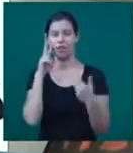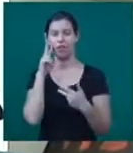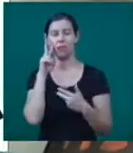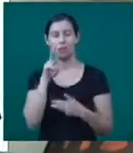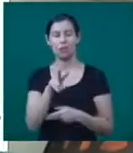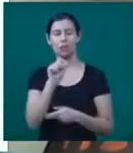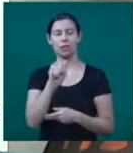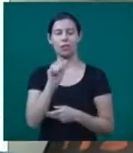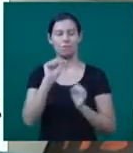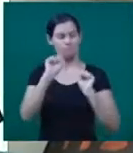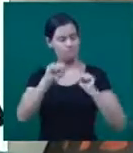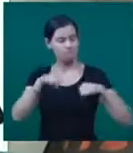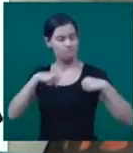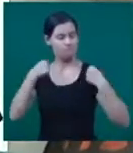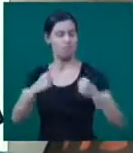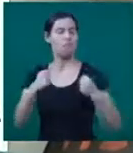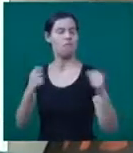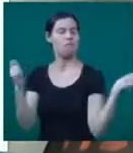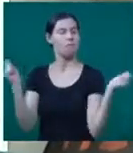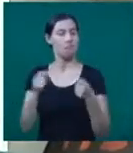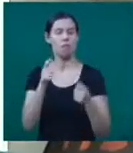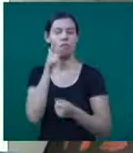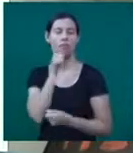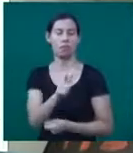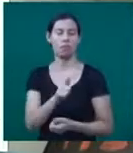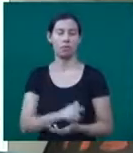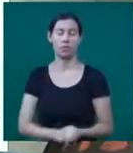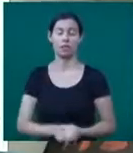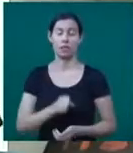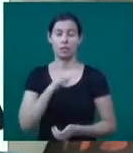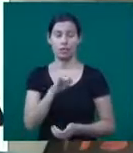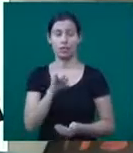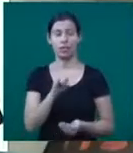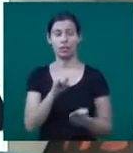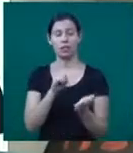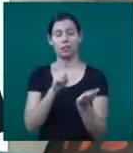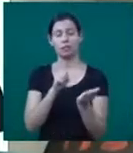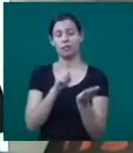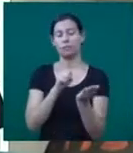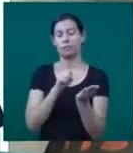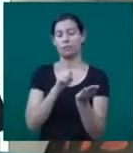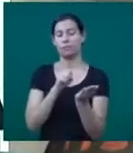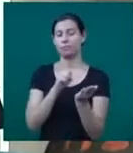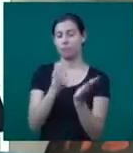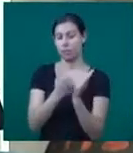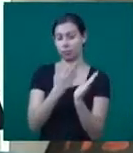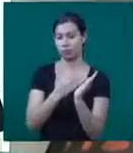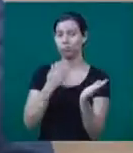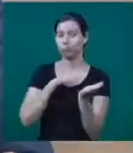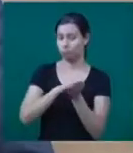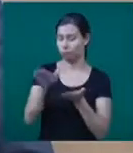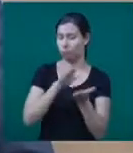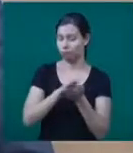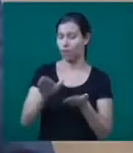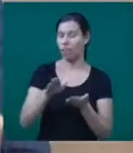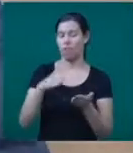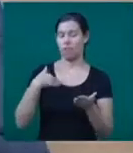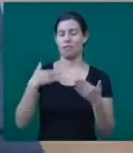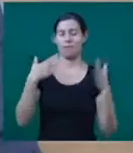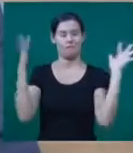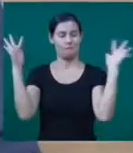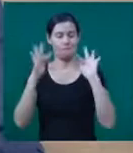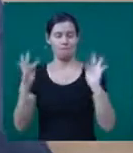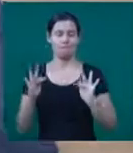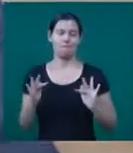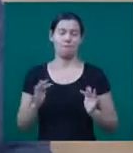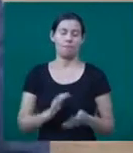aquele esforço. E se eu ver minha redação publicada, ainda vai ser uma felicidade maior ainda. A gente segue falando de